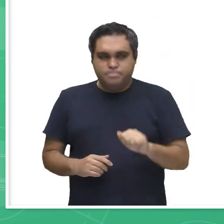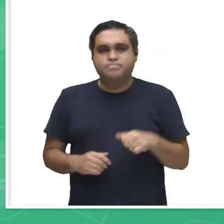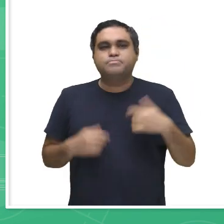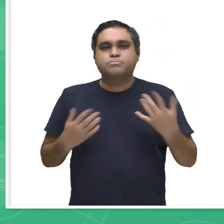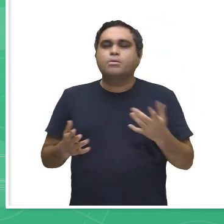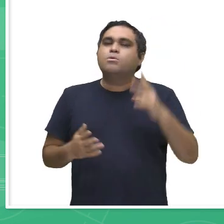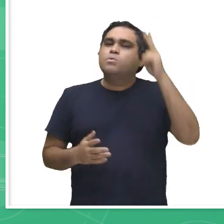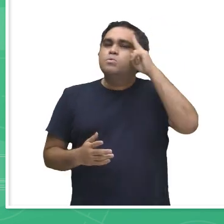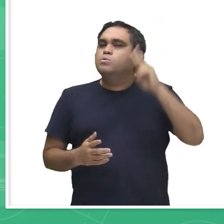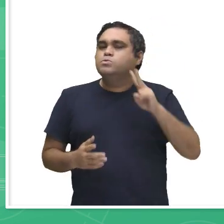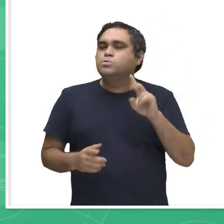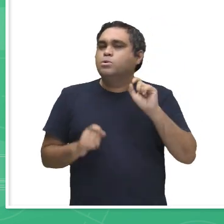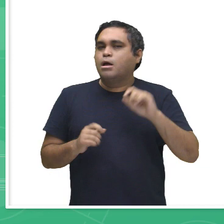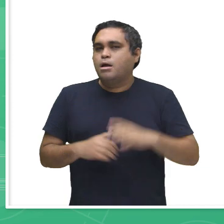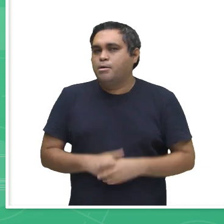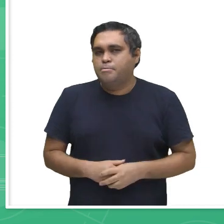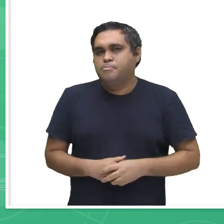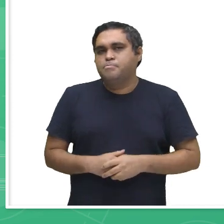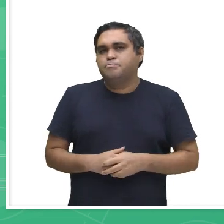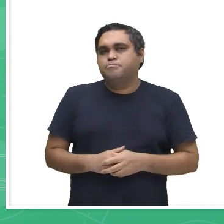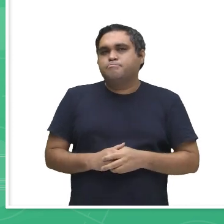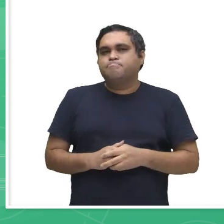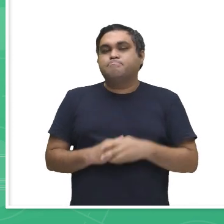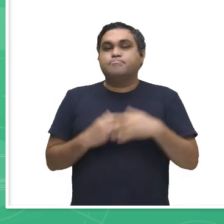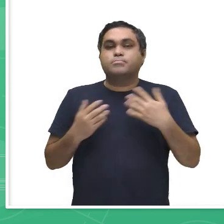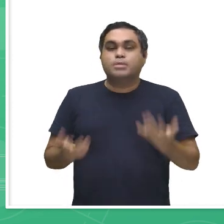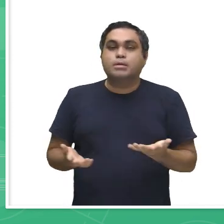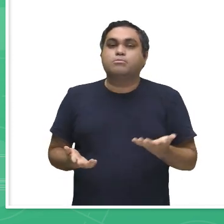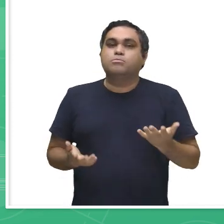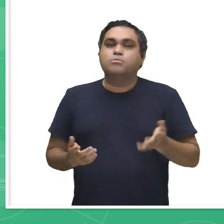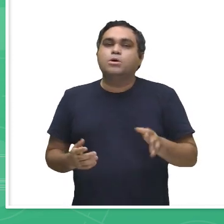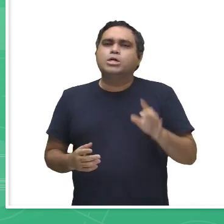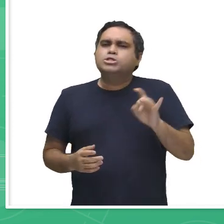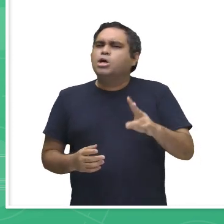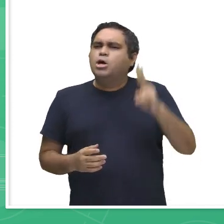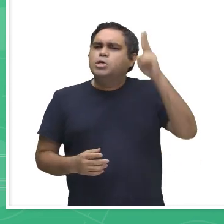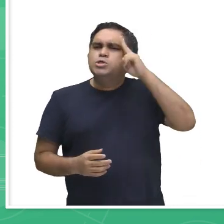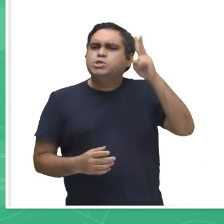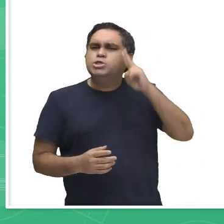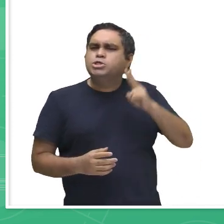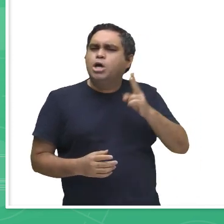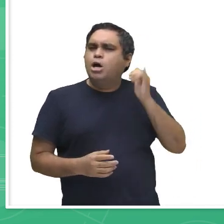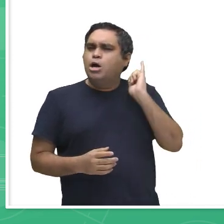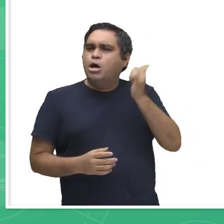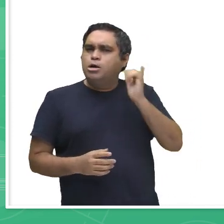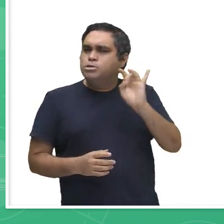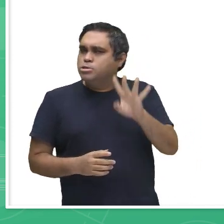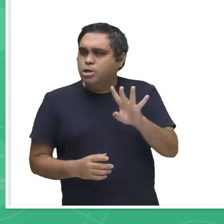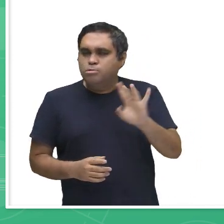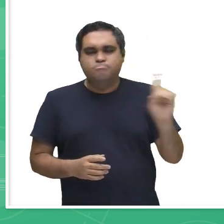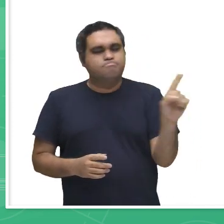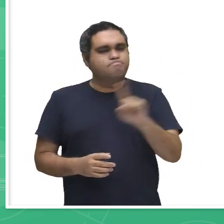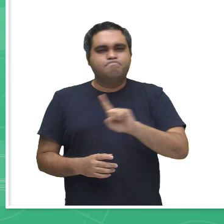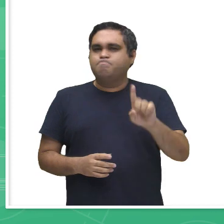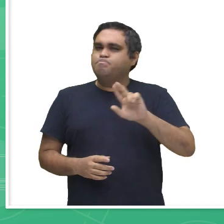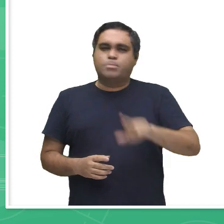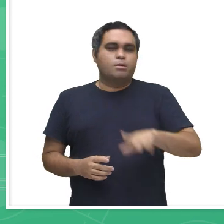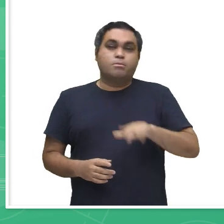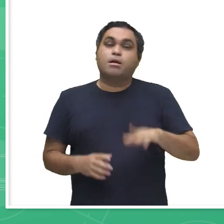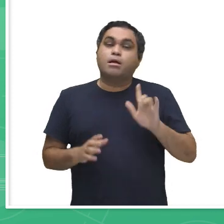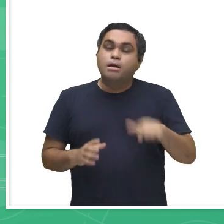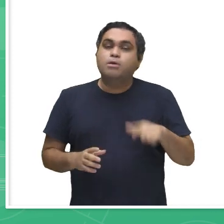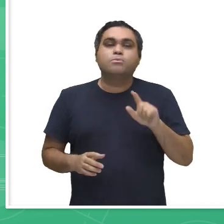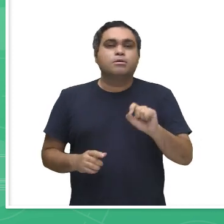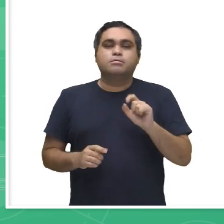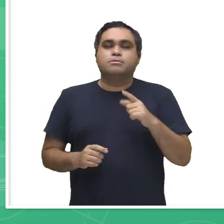filosofia moderna, ela não é apenas um relato histórico, tá? Ela trata